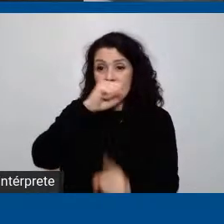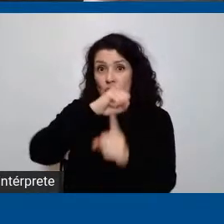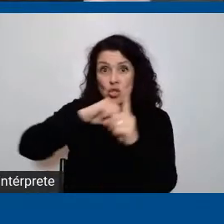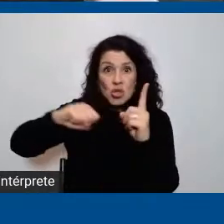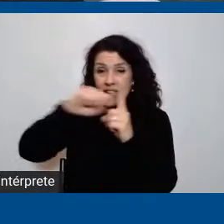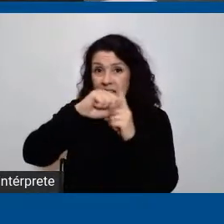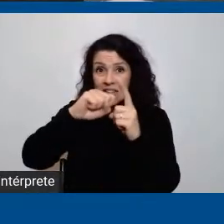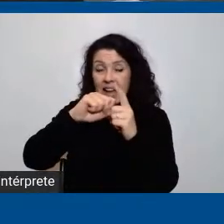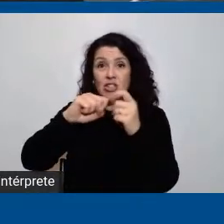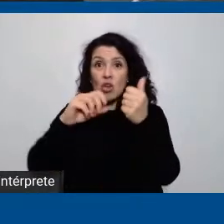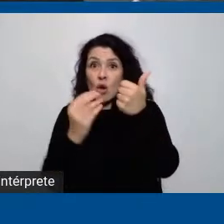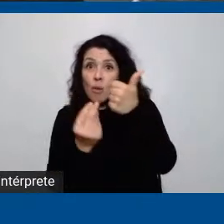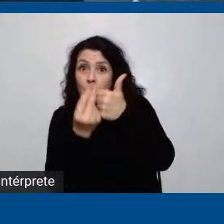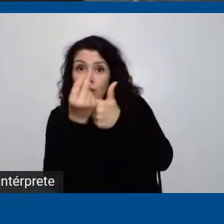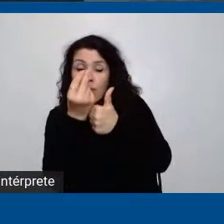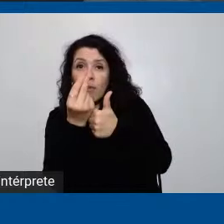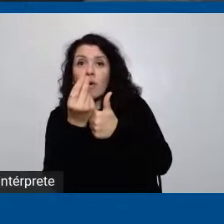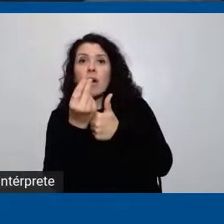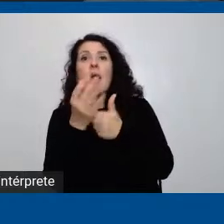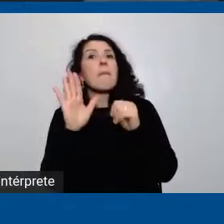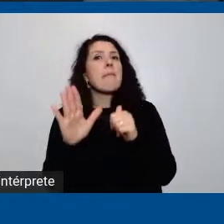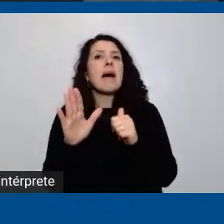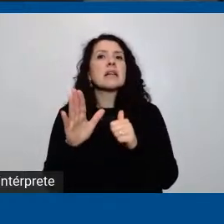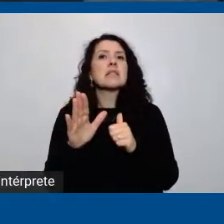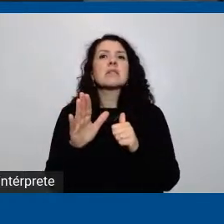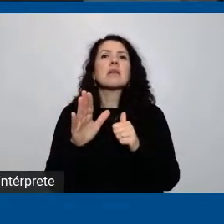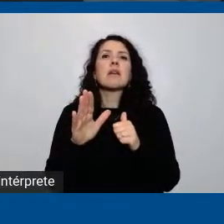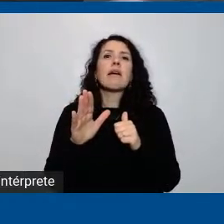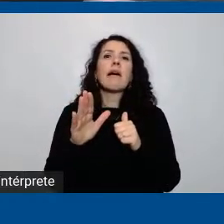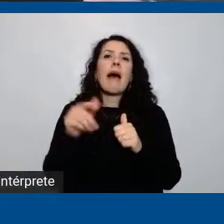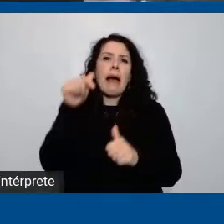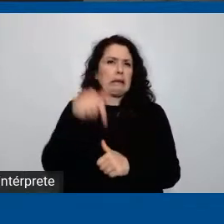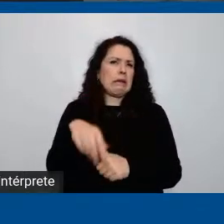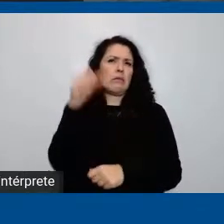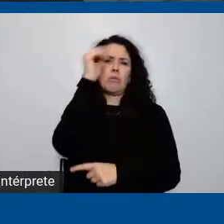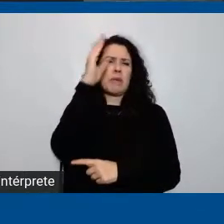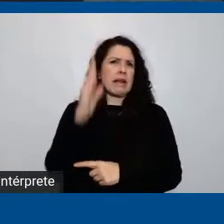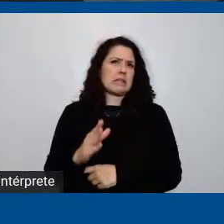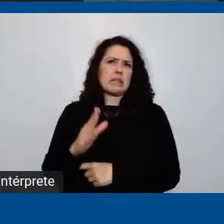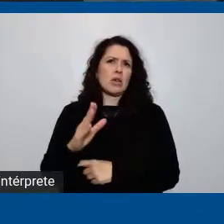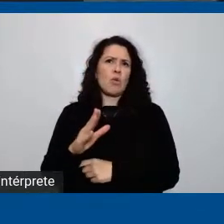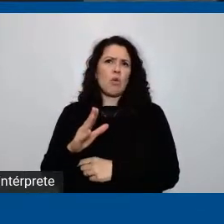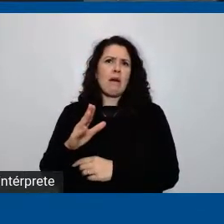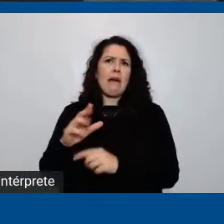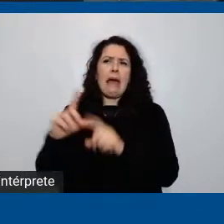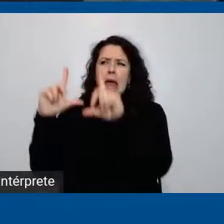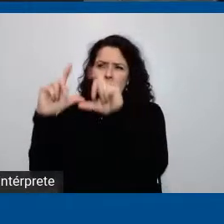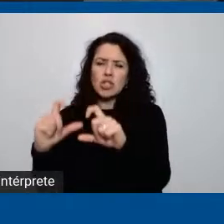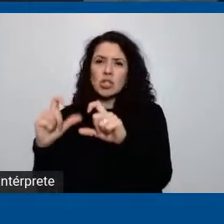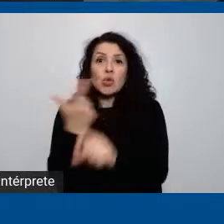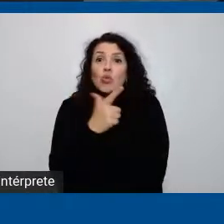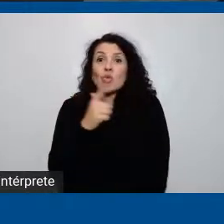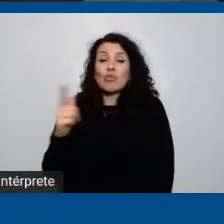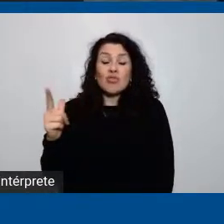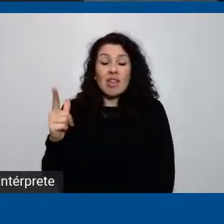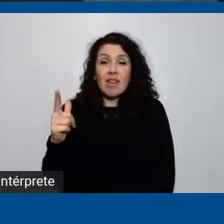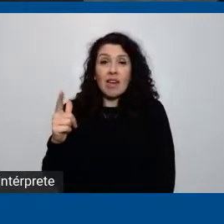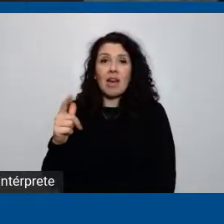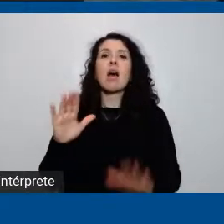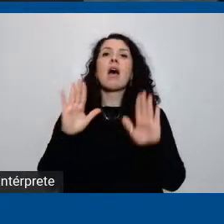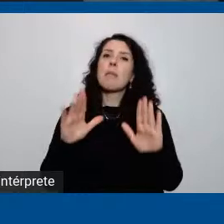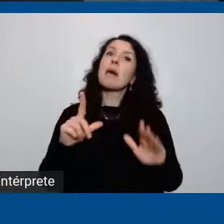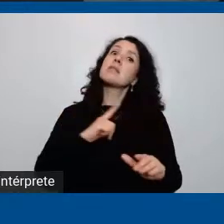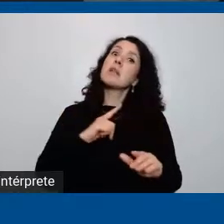não tinha retratado, em muitos casos, aqui no Brasil, mas, ao mesmo tempo, você tem o